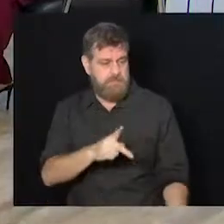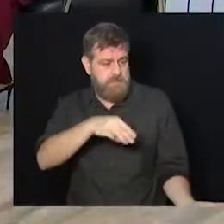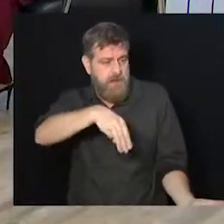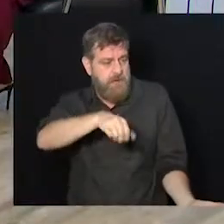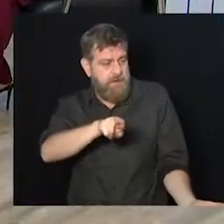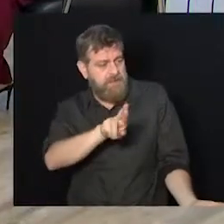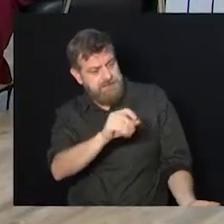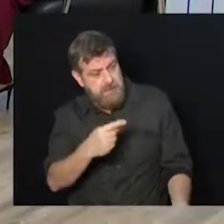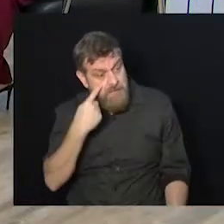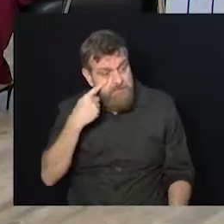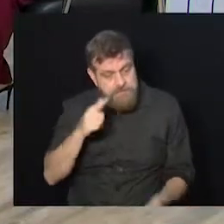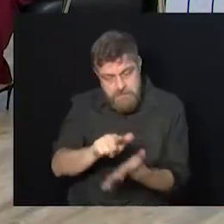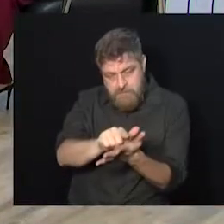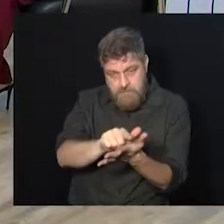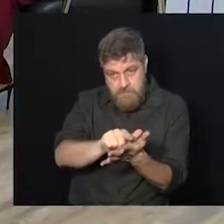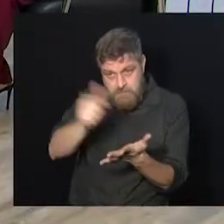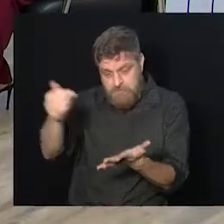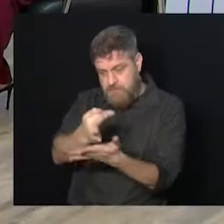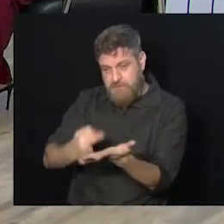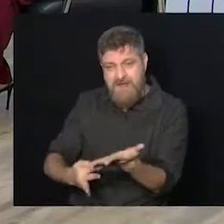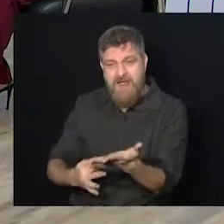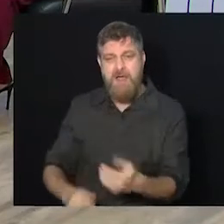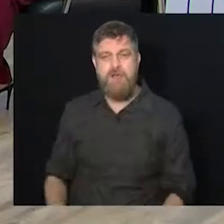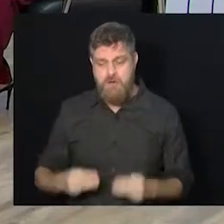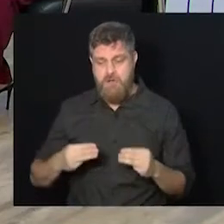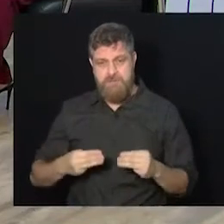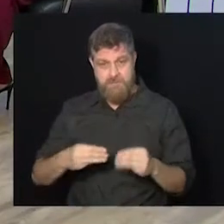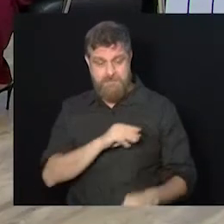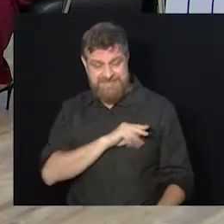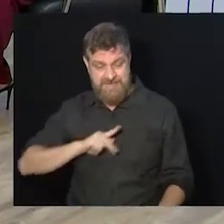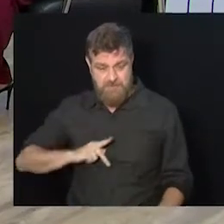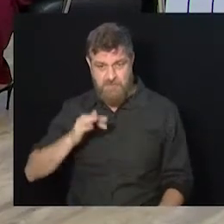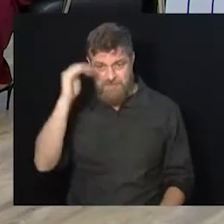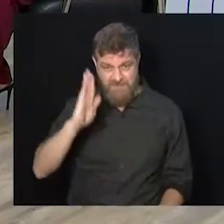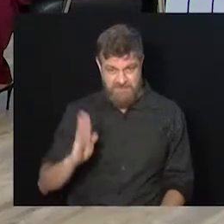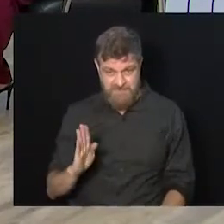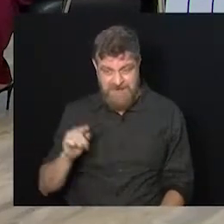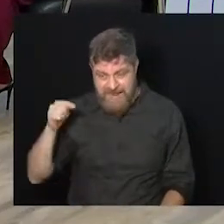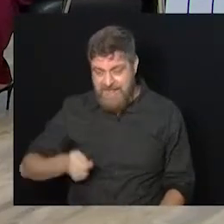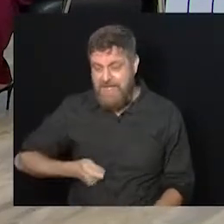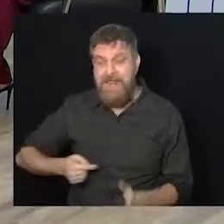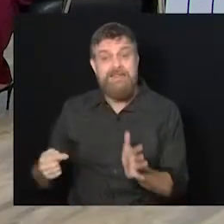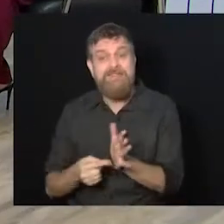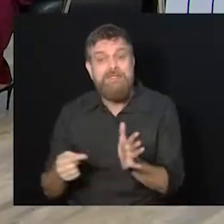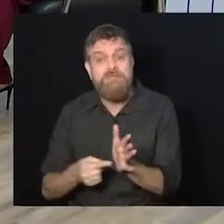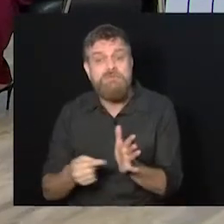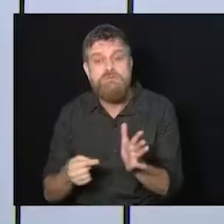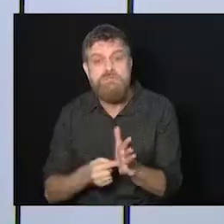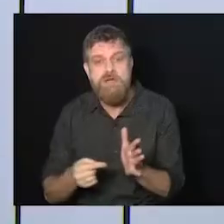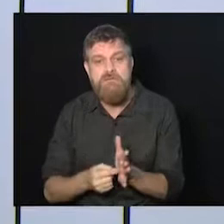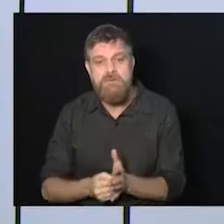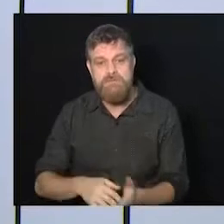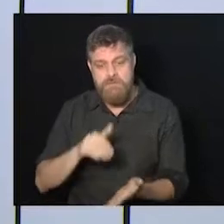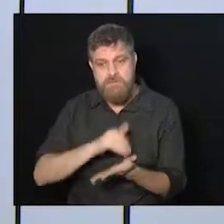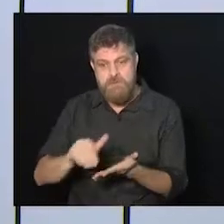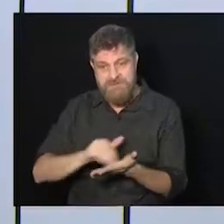uma matéria onde a procuradora do Ministério Público Federal de Altamira, ela denunciava que o escritório do